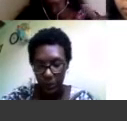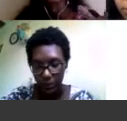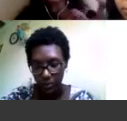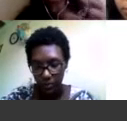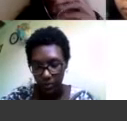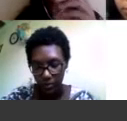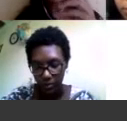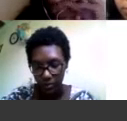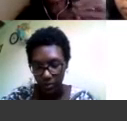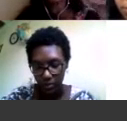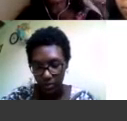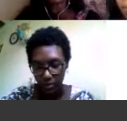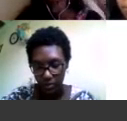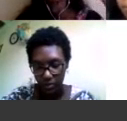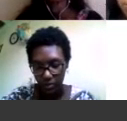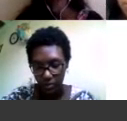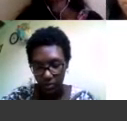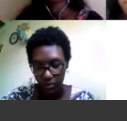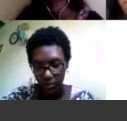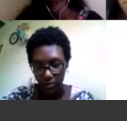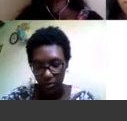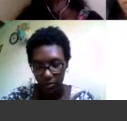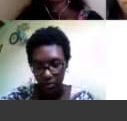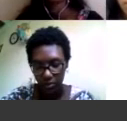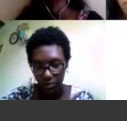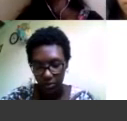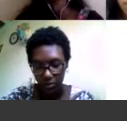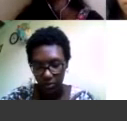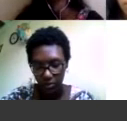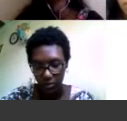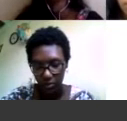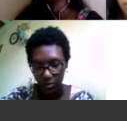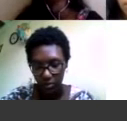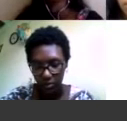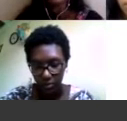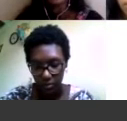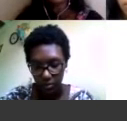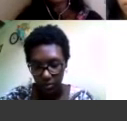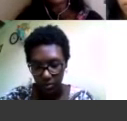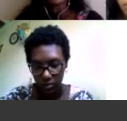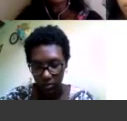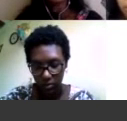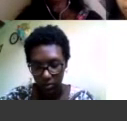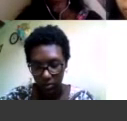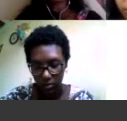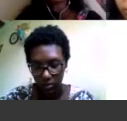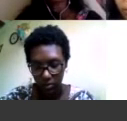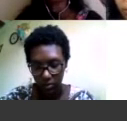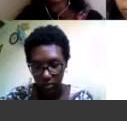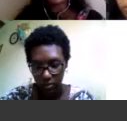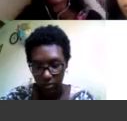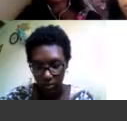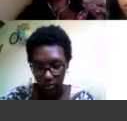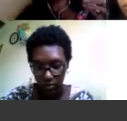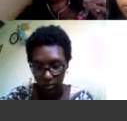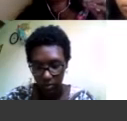mesmo, como eu disse, né, um pequeno recorte do trabalho que a gente vem desenvolvendo, como a gente já vem pontuando também um pouco nesse processo